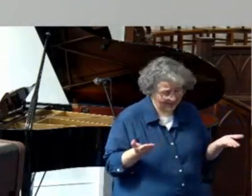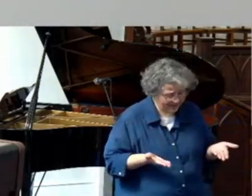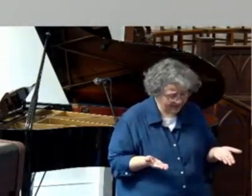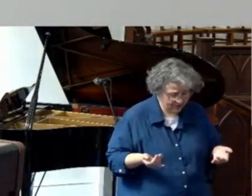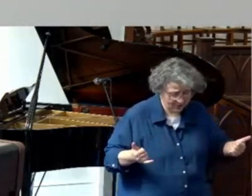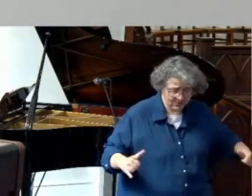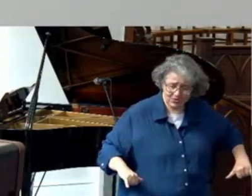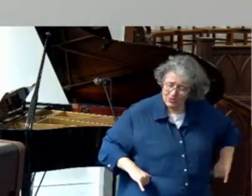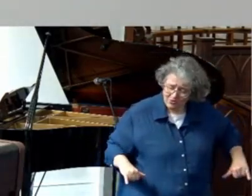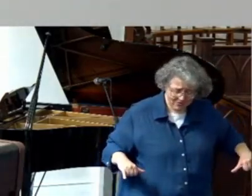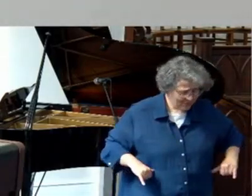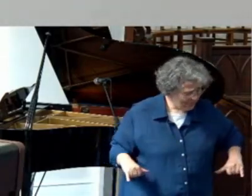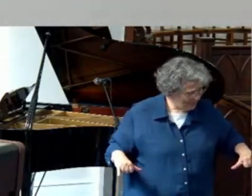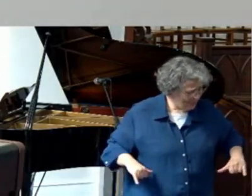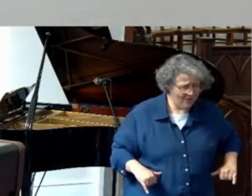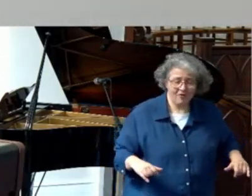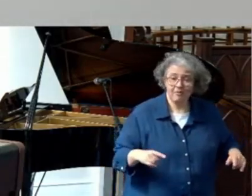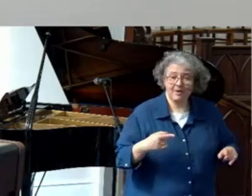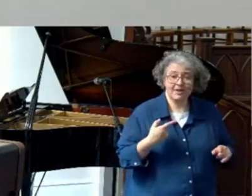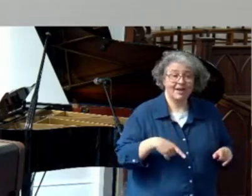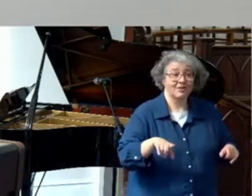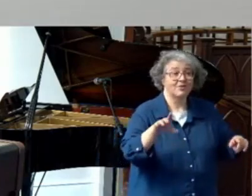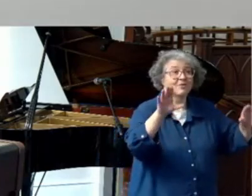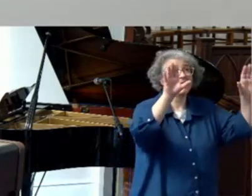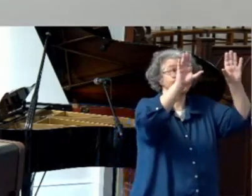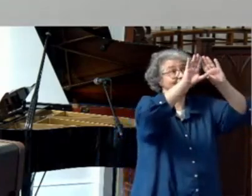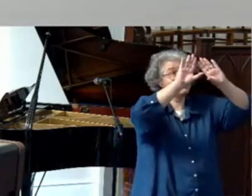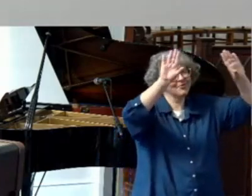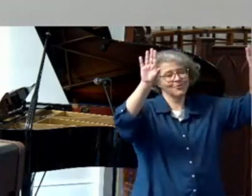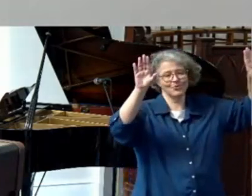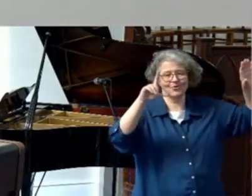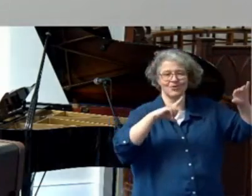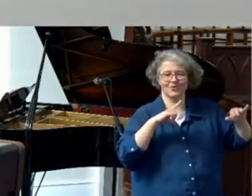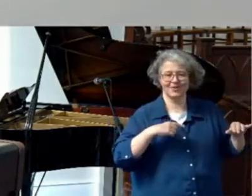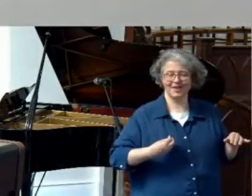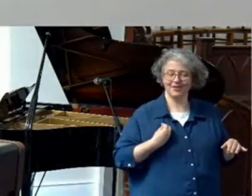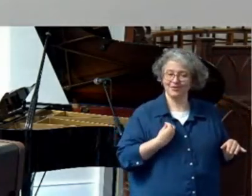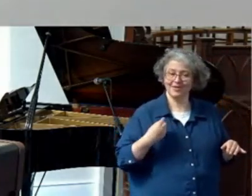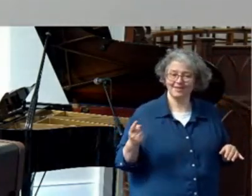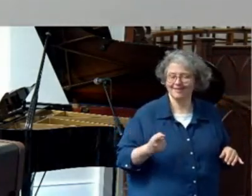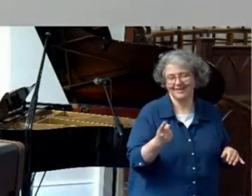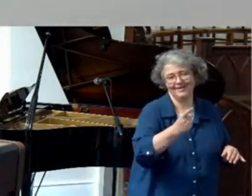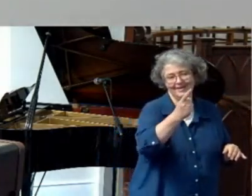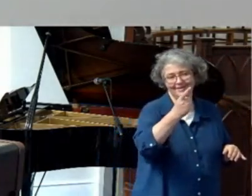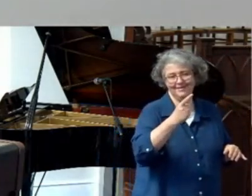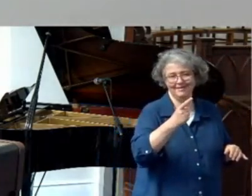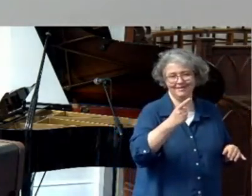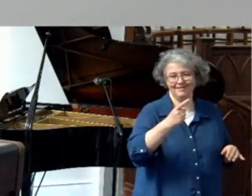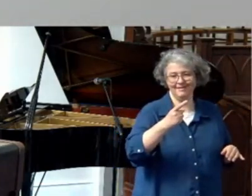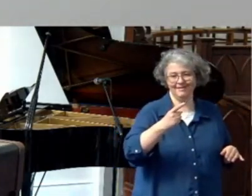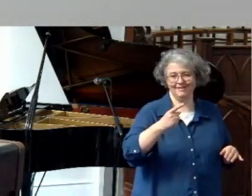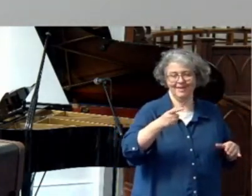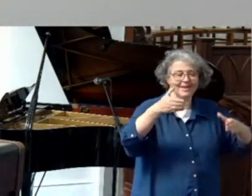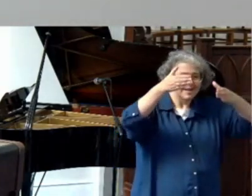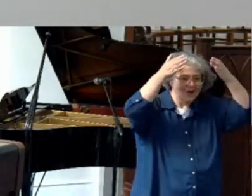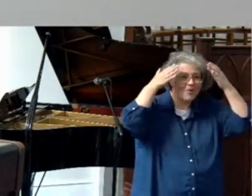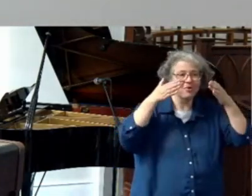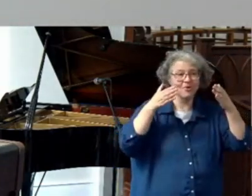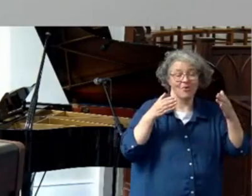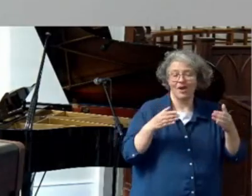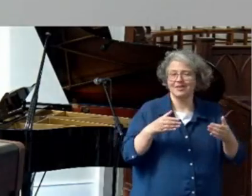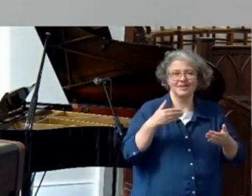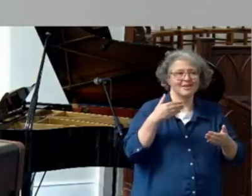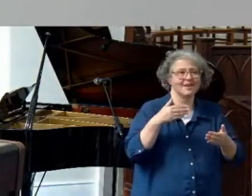será dada aqui nessa vida, mas ela é uma promessa para os tempos eternos. Perde a ideia da coroa